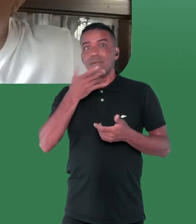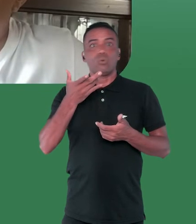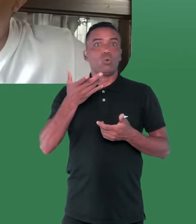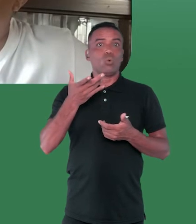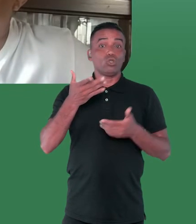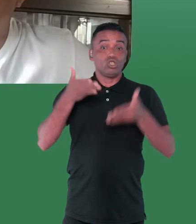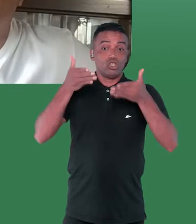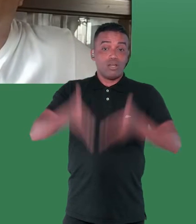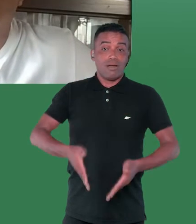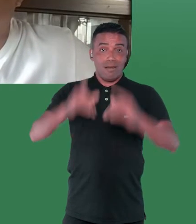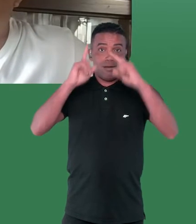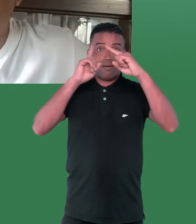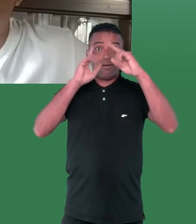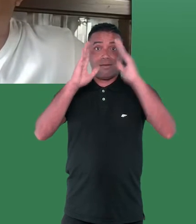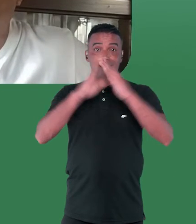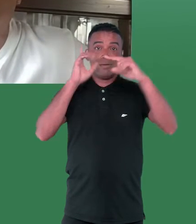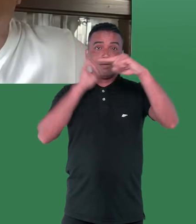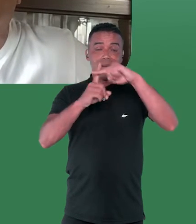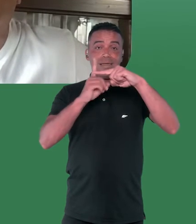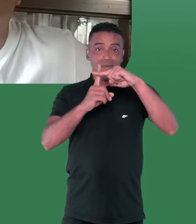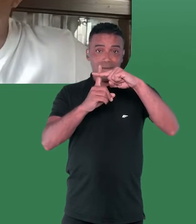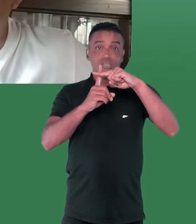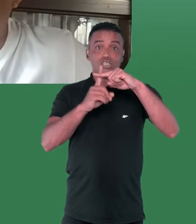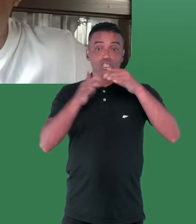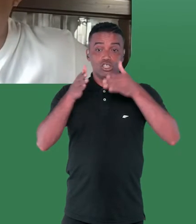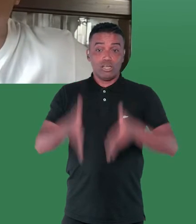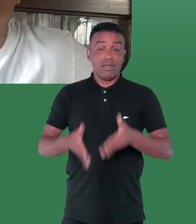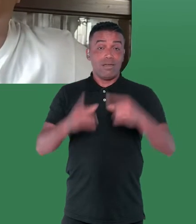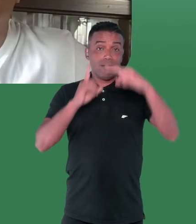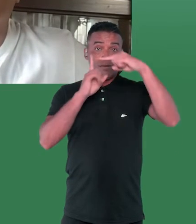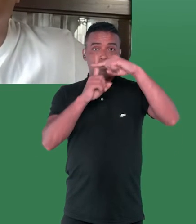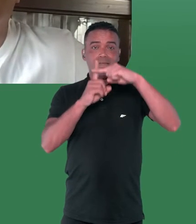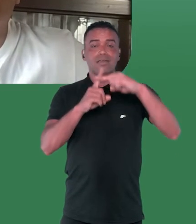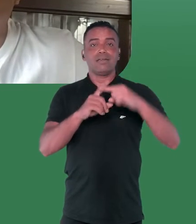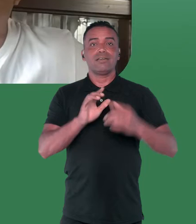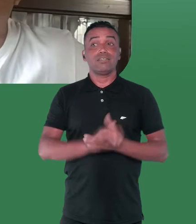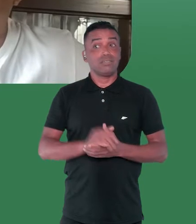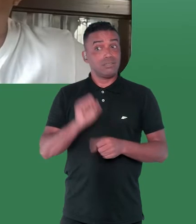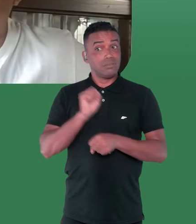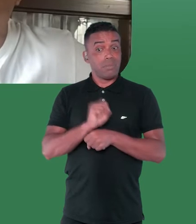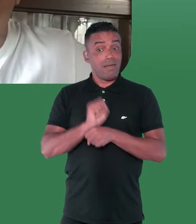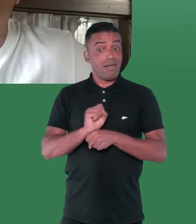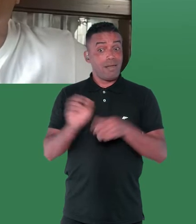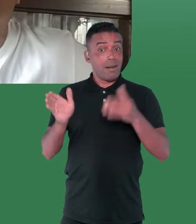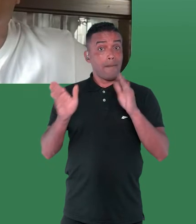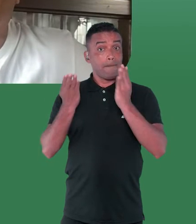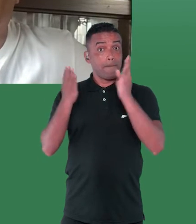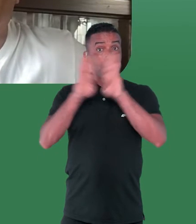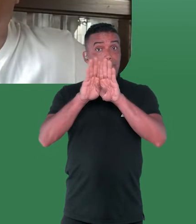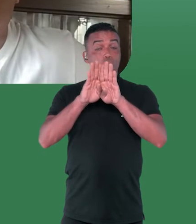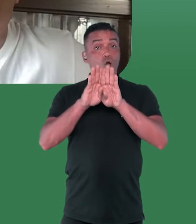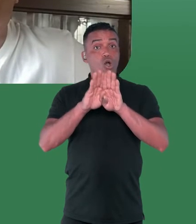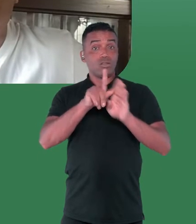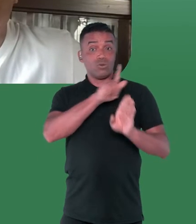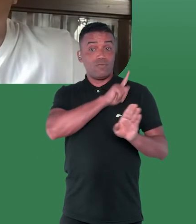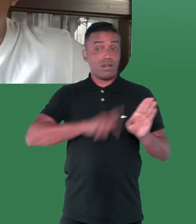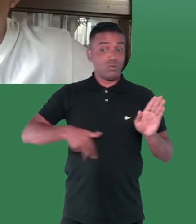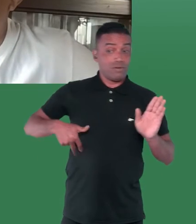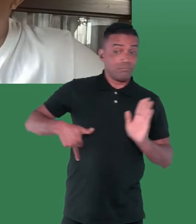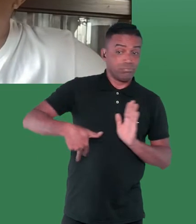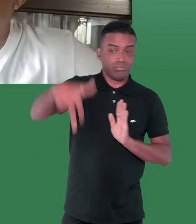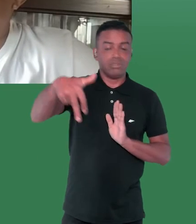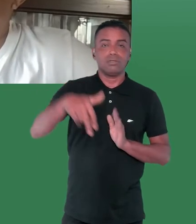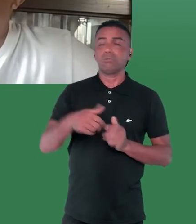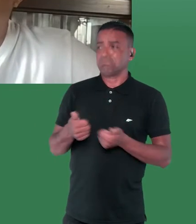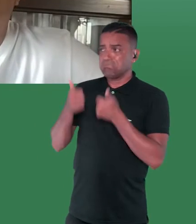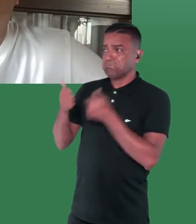você chegar na igreja, não ficou lá na porta, né? Quando eu cheguei, falou assim, segura aqui na porta que eu vou avisar o governador que vai descer agora. Eu falei,